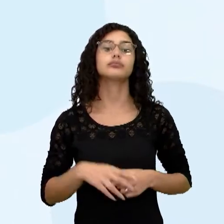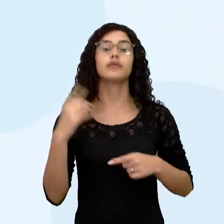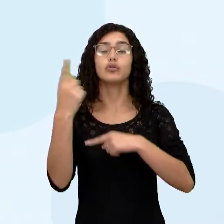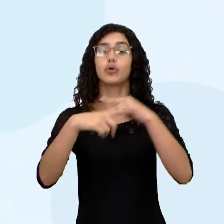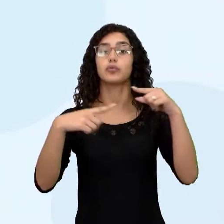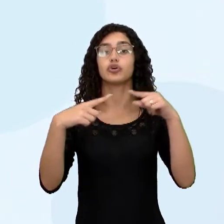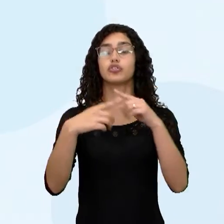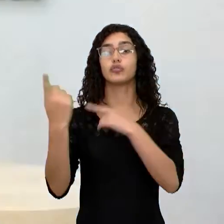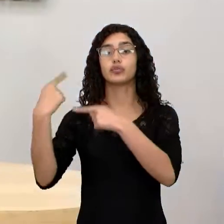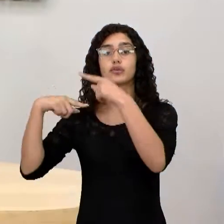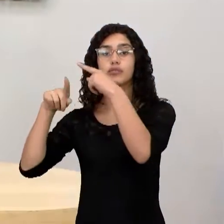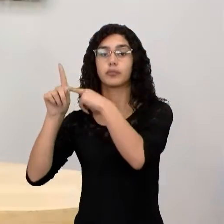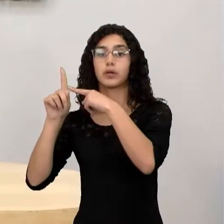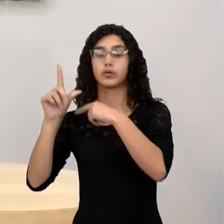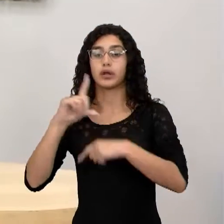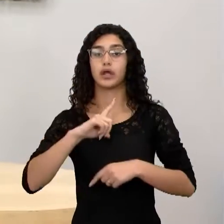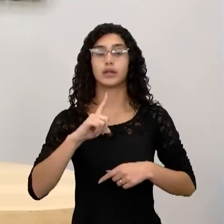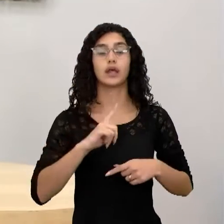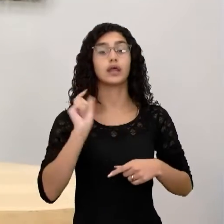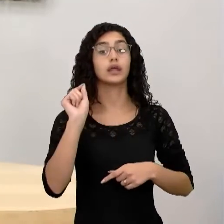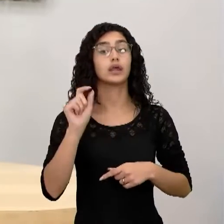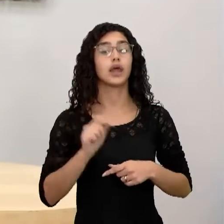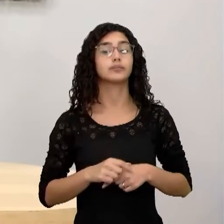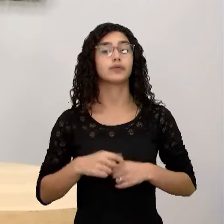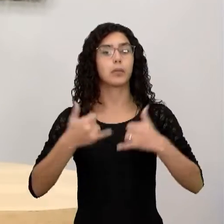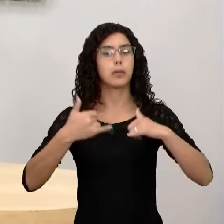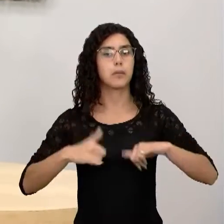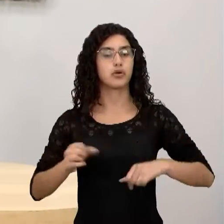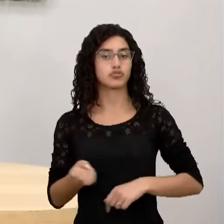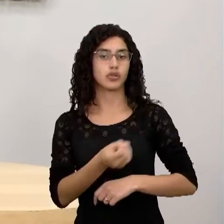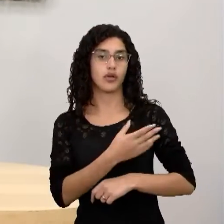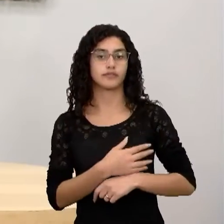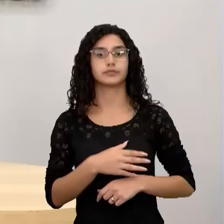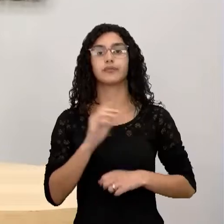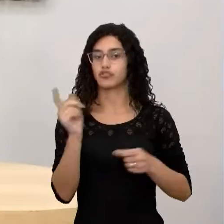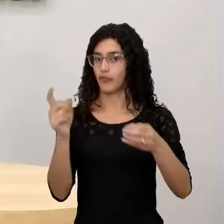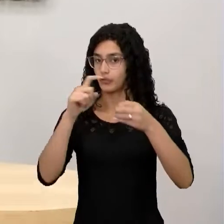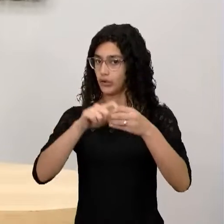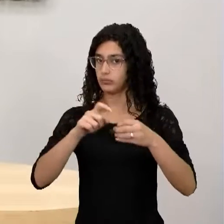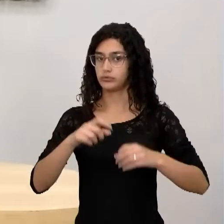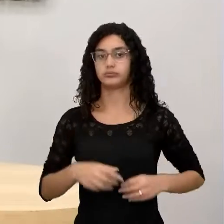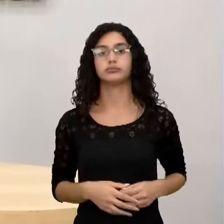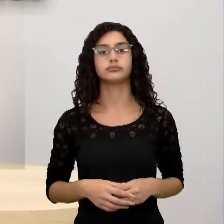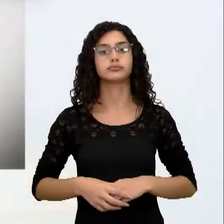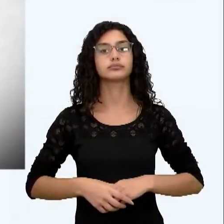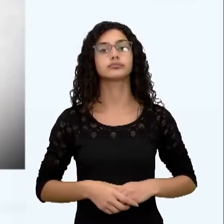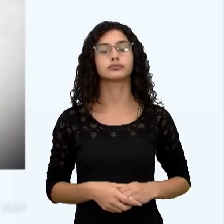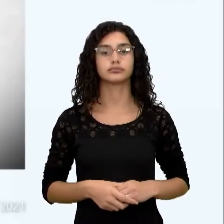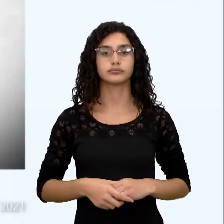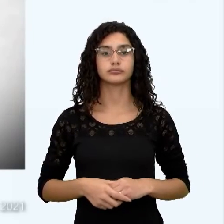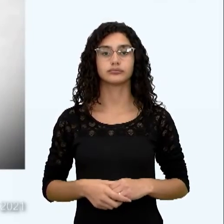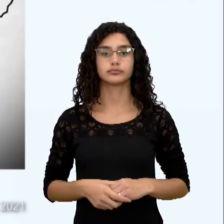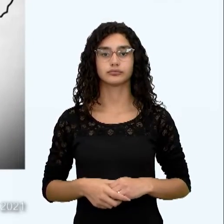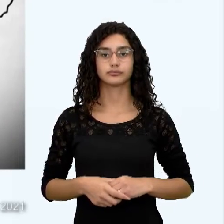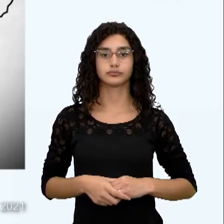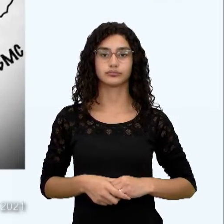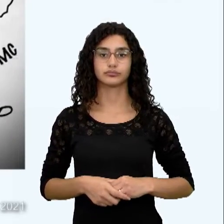Objetivos do Desenvolvimento Sustentável, que é energias renováveis. Aí daqui a pouco nós voltamos.